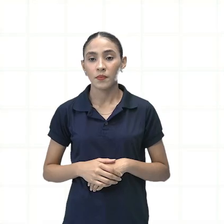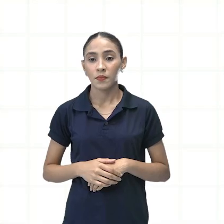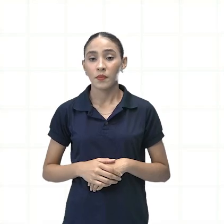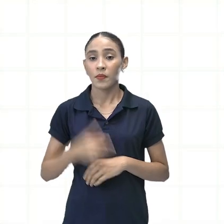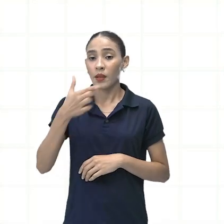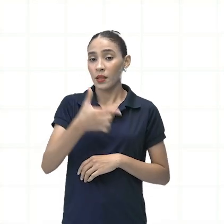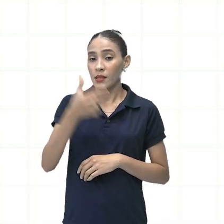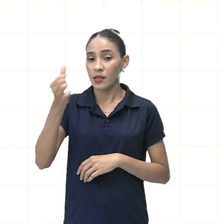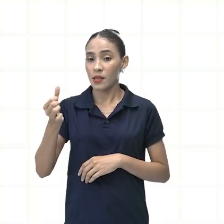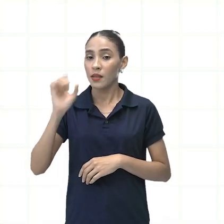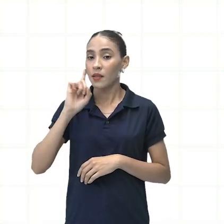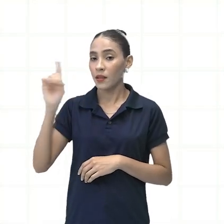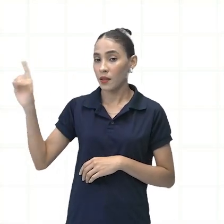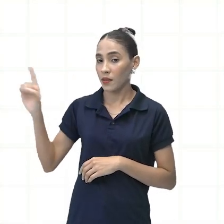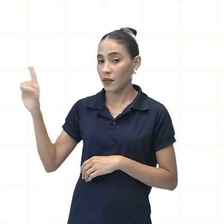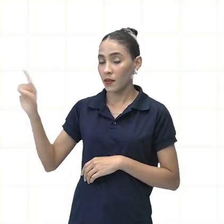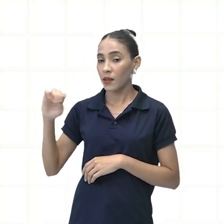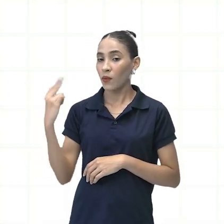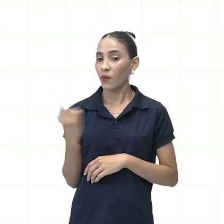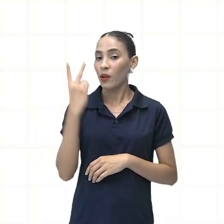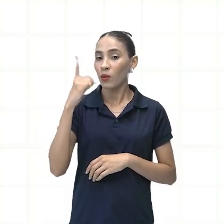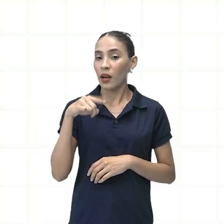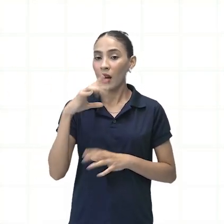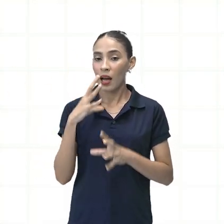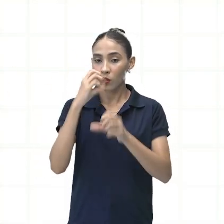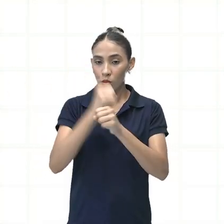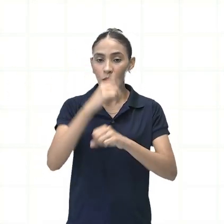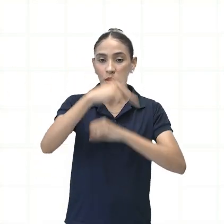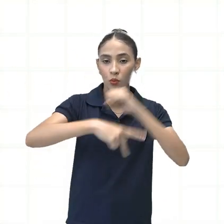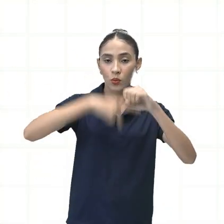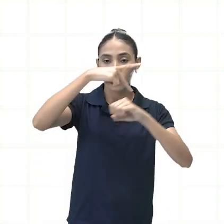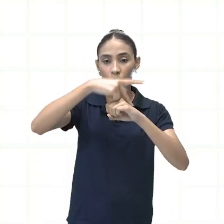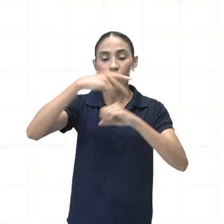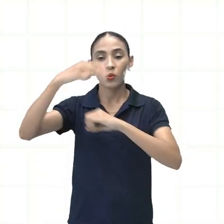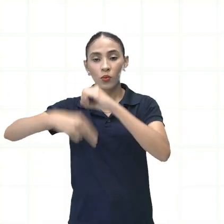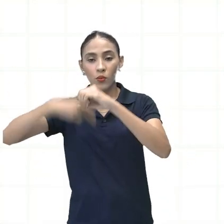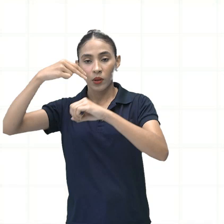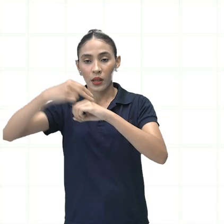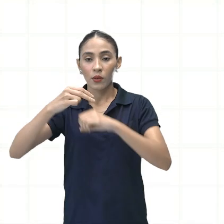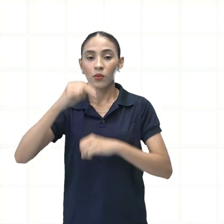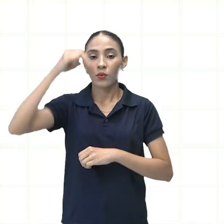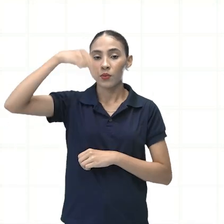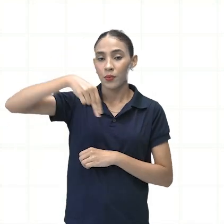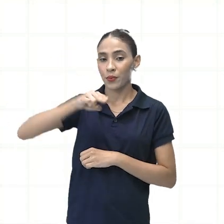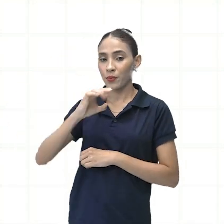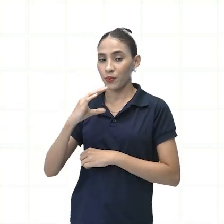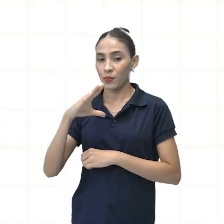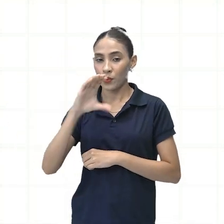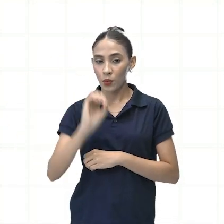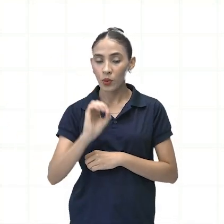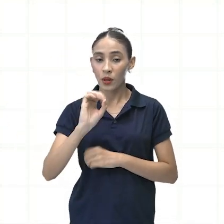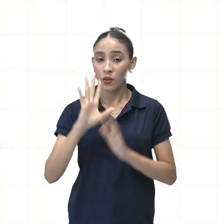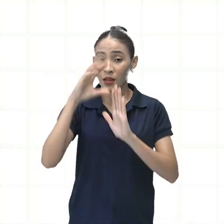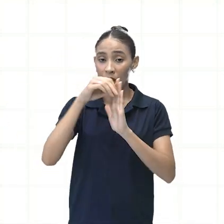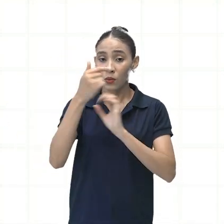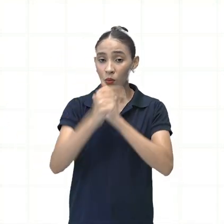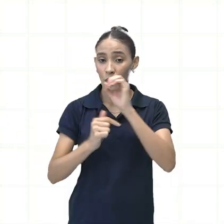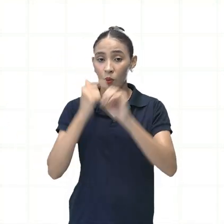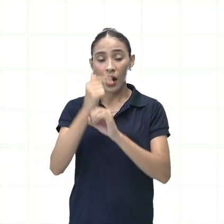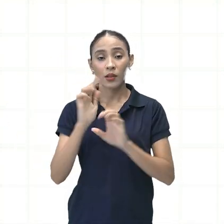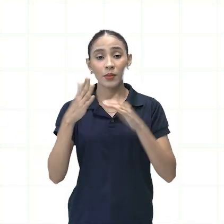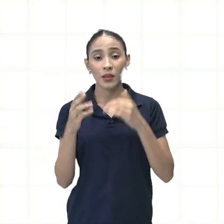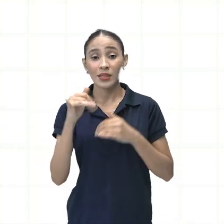massa atômica 16. Esses valores são a soma dos prótons e dos nêutrons no núcleo desses átomos. Uma vez que nós temos